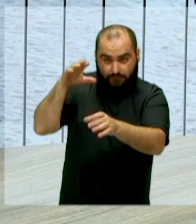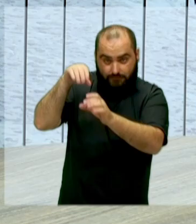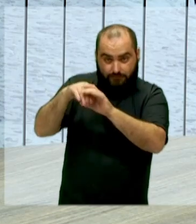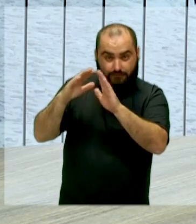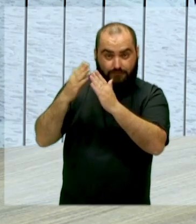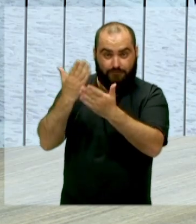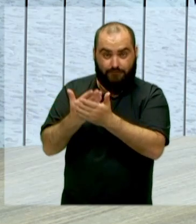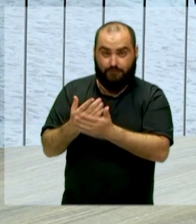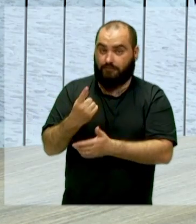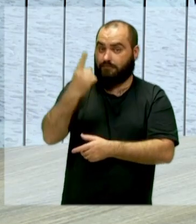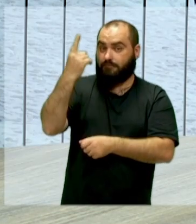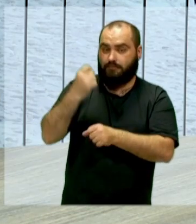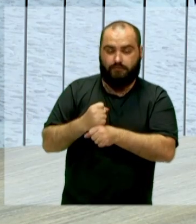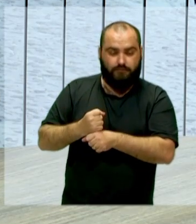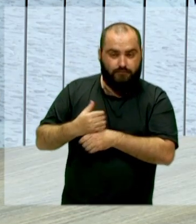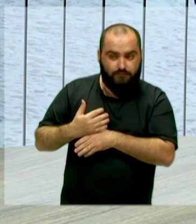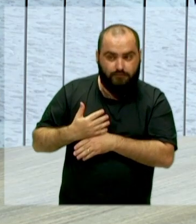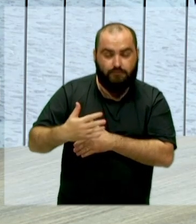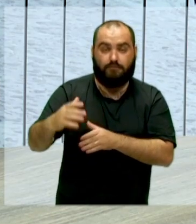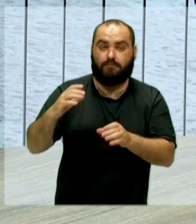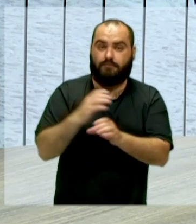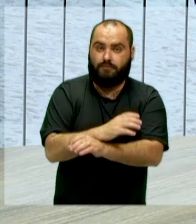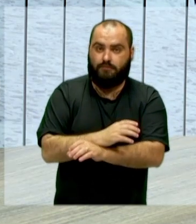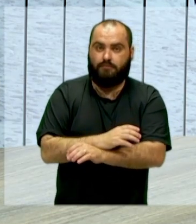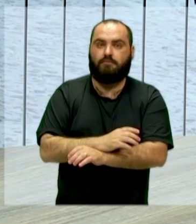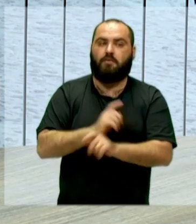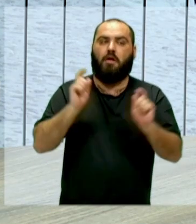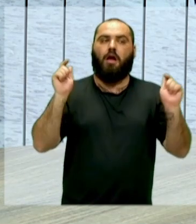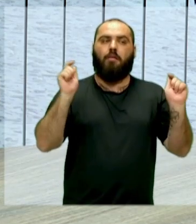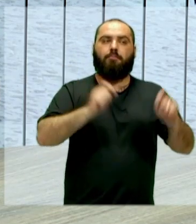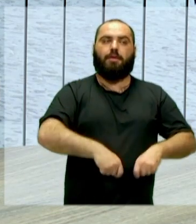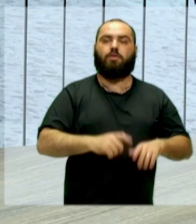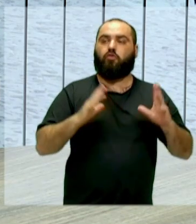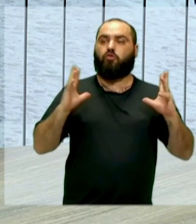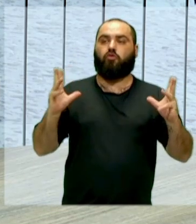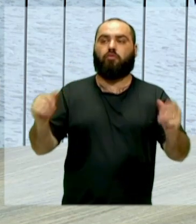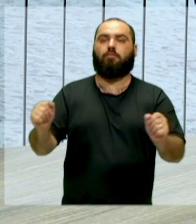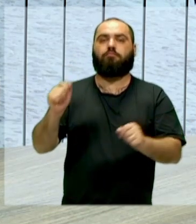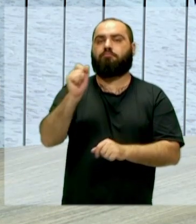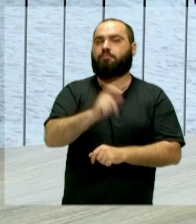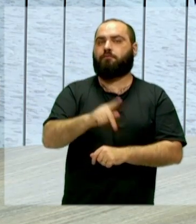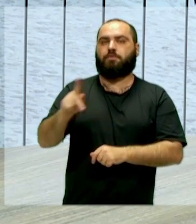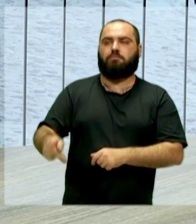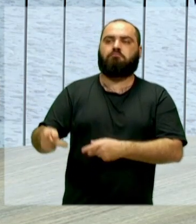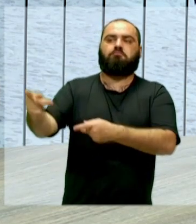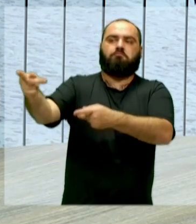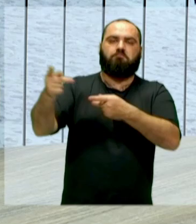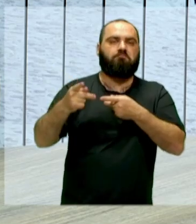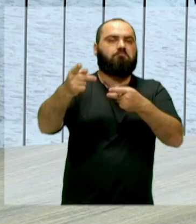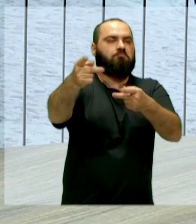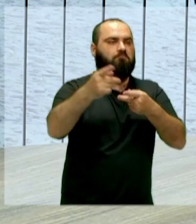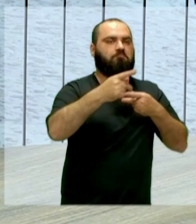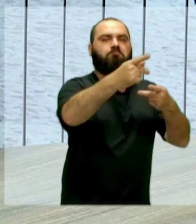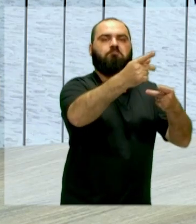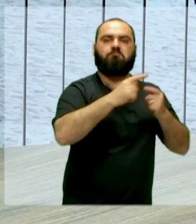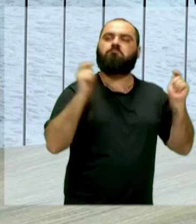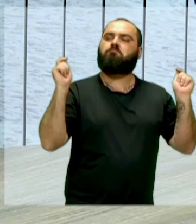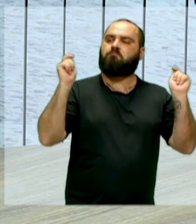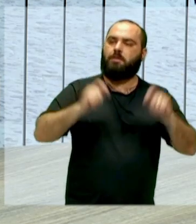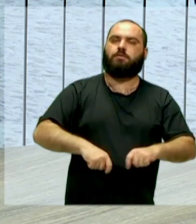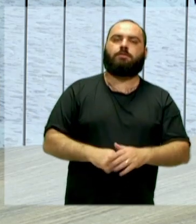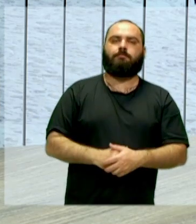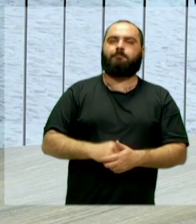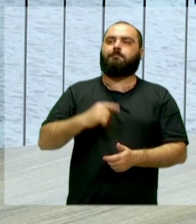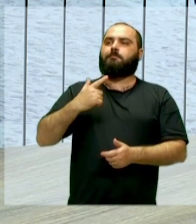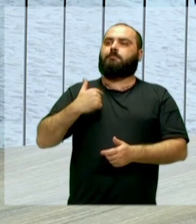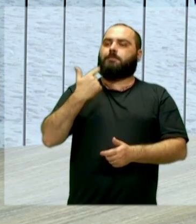gente quer inclusive fazer uma capacitação para todos os professores tá aberta essa esse convite né para que a gente também não só eh